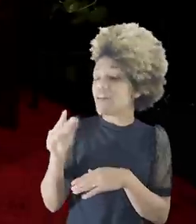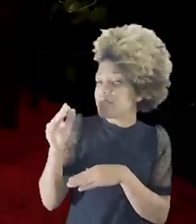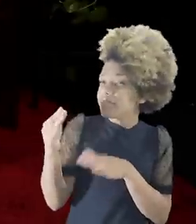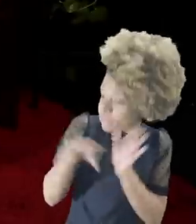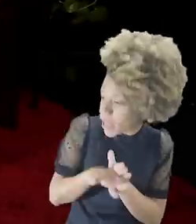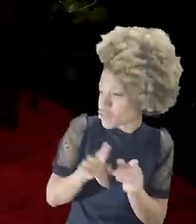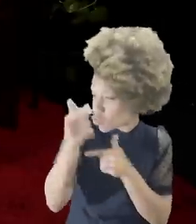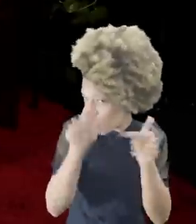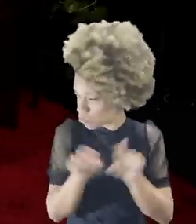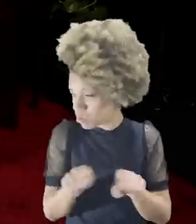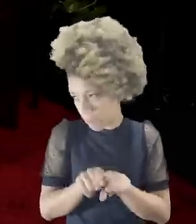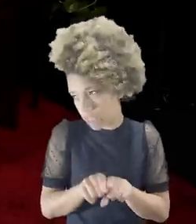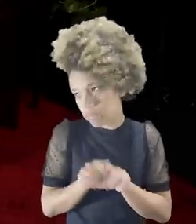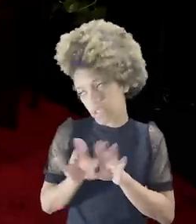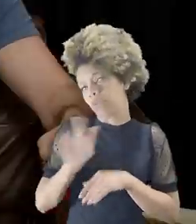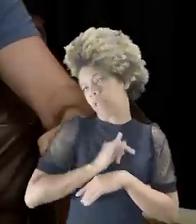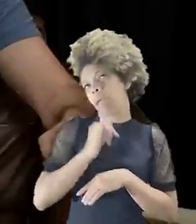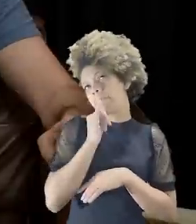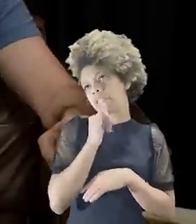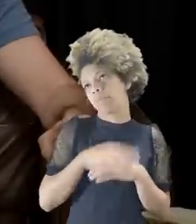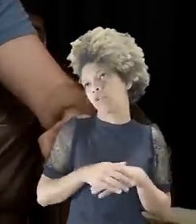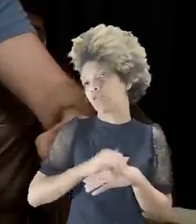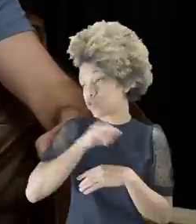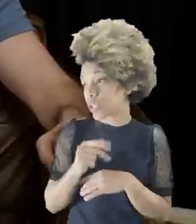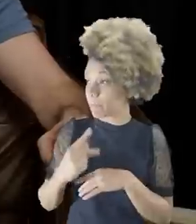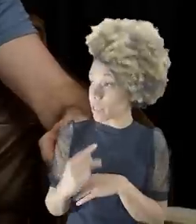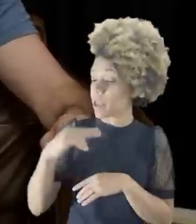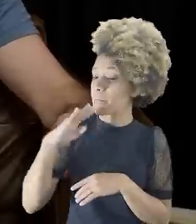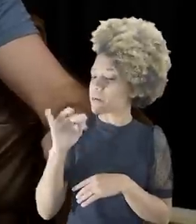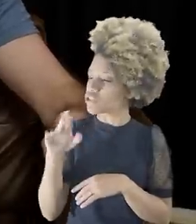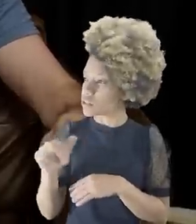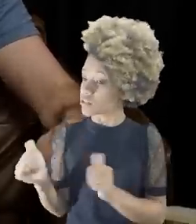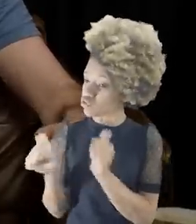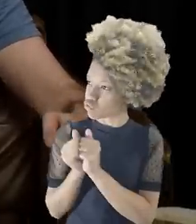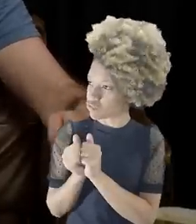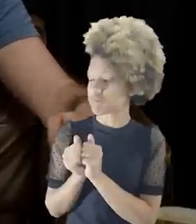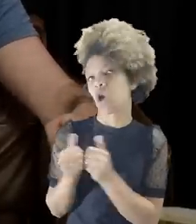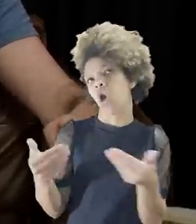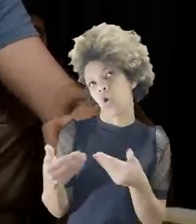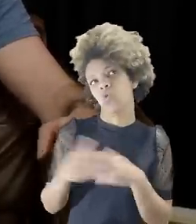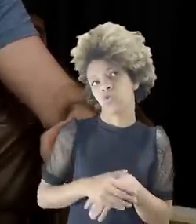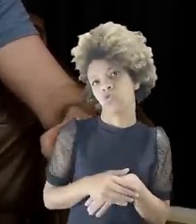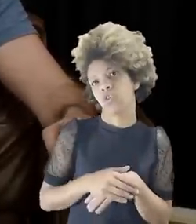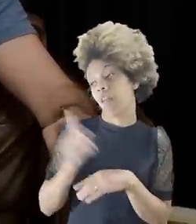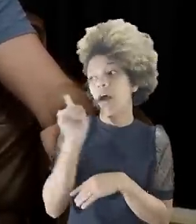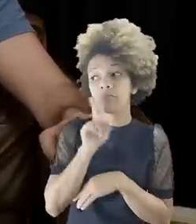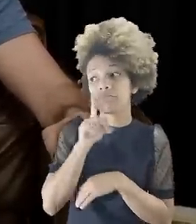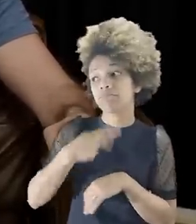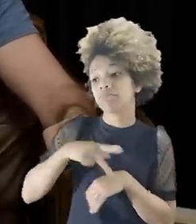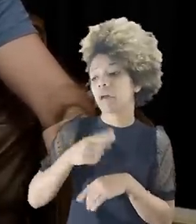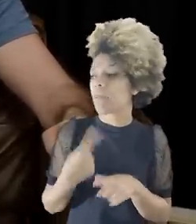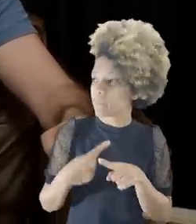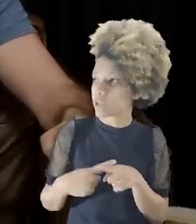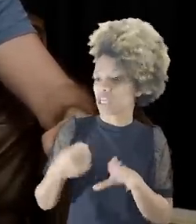vem de fora também né então você tinha lá o JP Batista que foi meu companheiro de seleção muitos anos hoje ele é assistente tá em Gonzaga nos Estados Unidos né